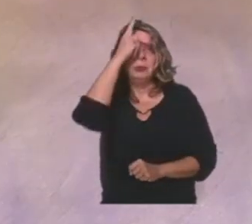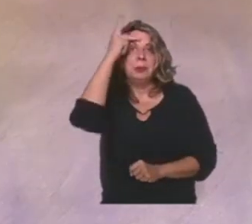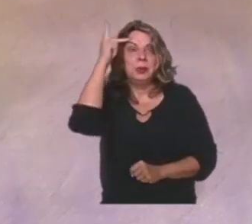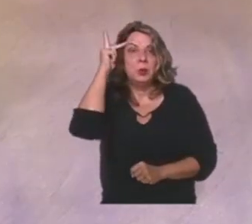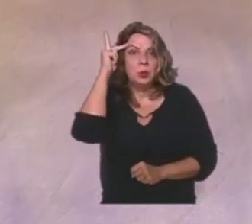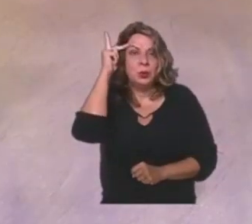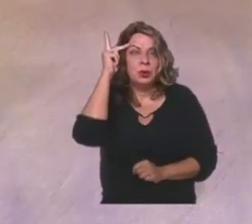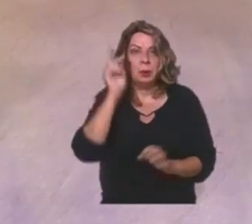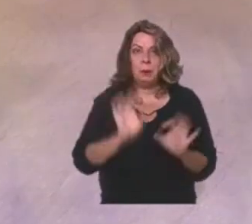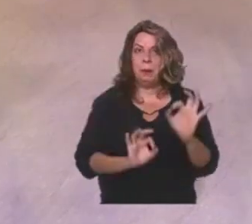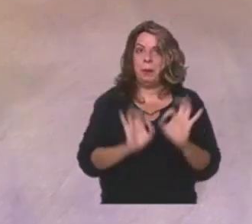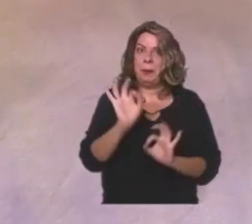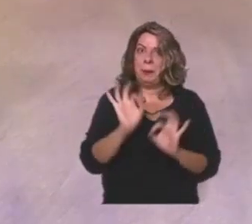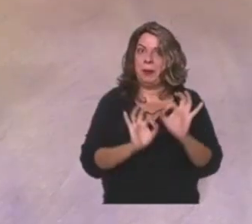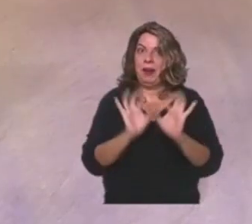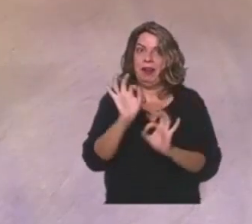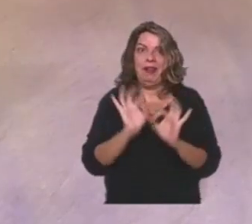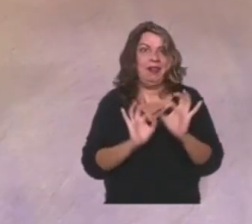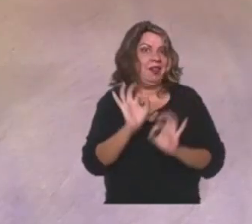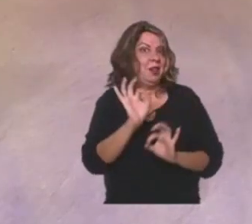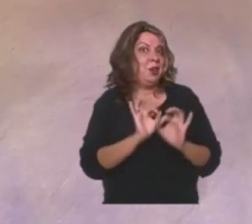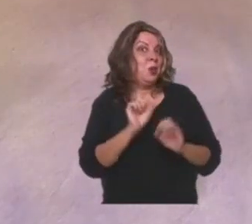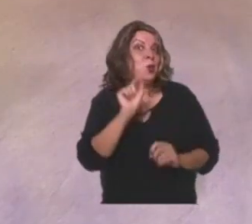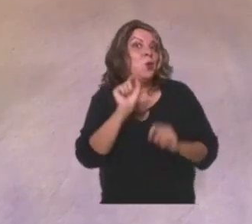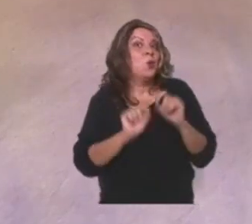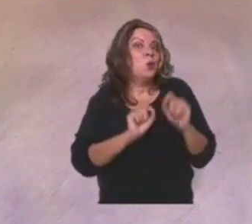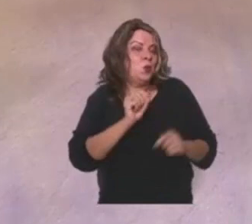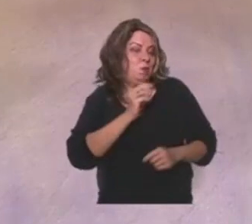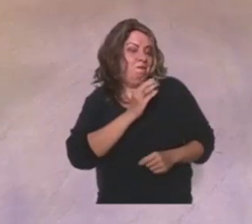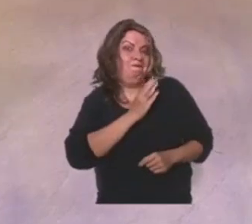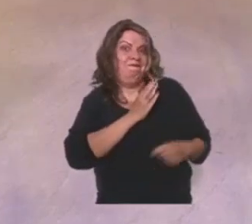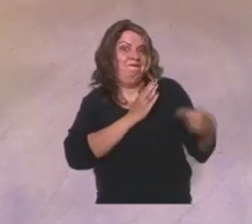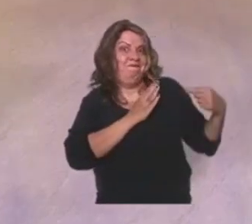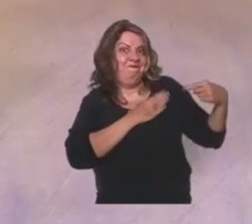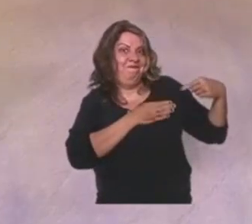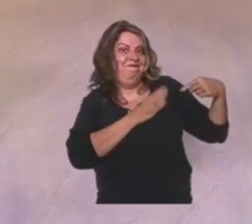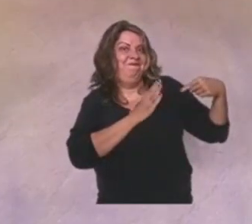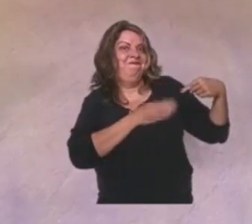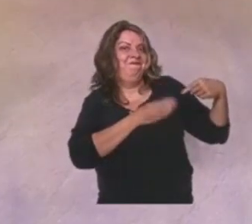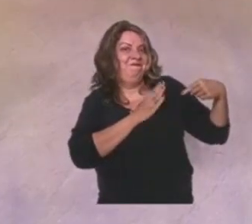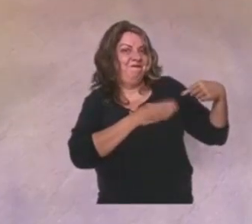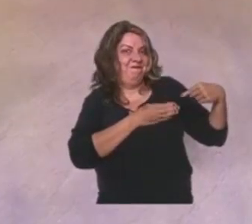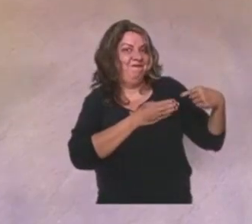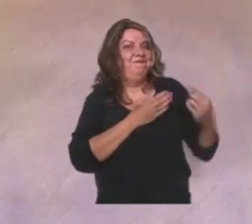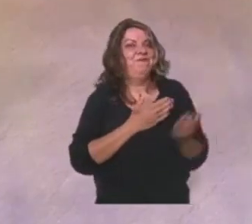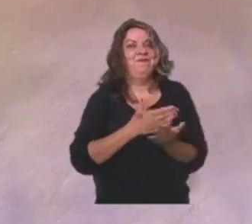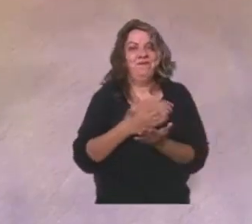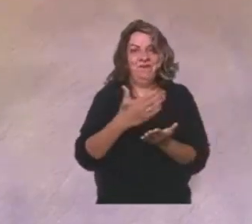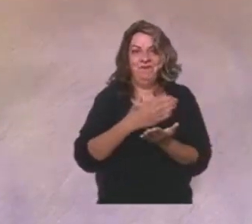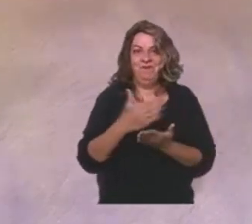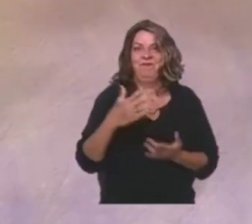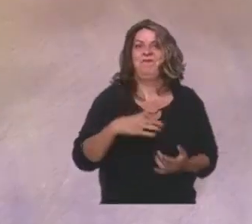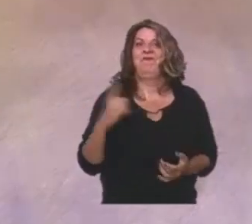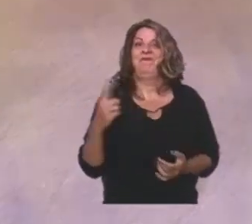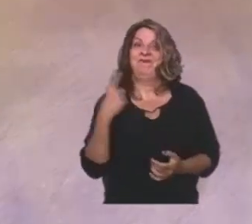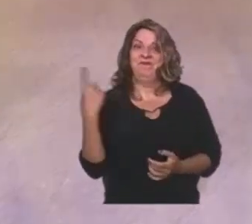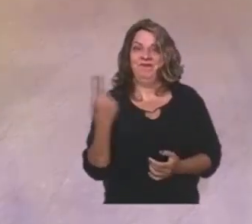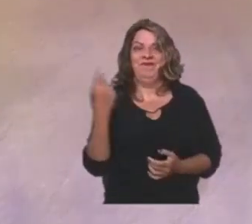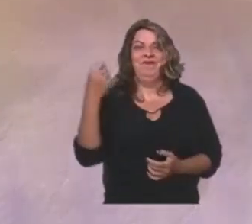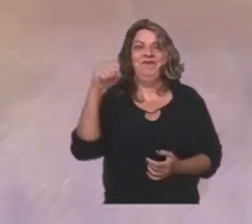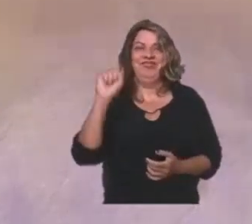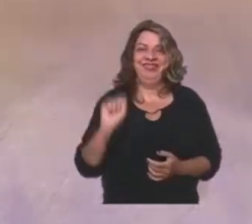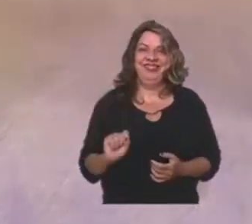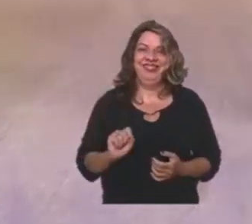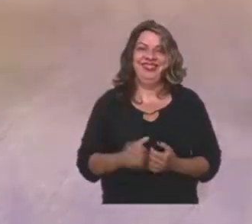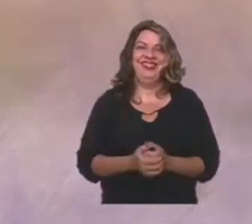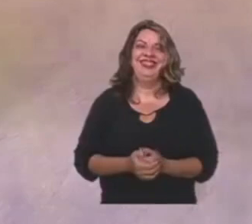ó, prepara o coração! Hora de começar com esse primeiro grupo aí de 25 contemplados do nosso Gira